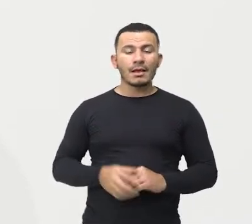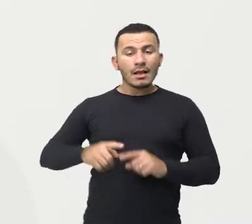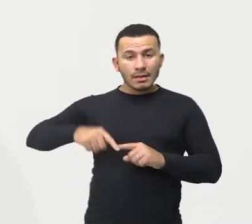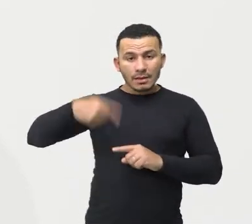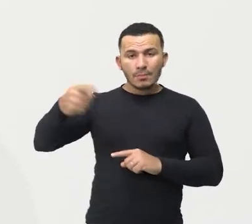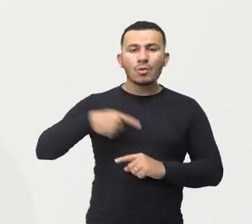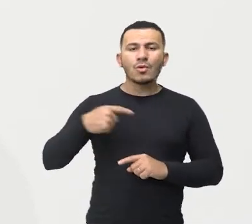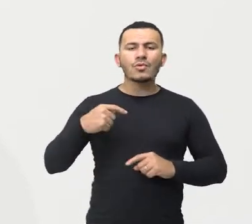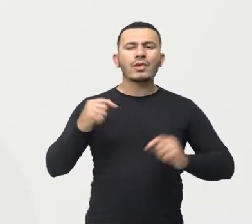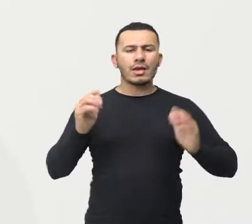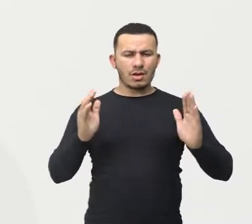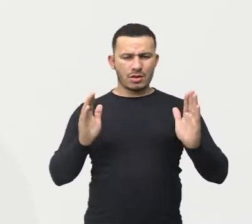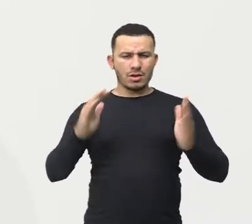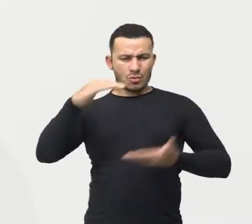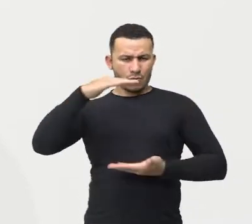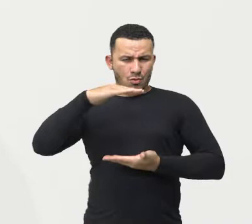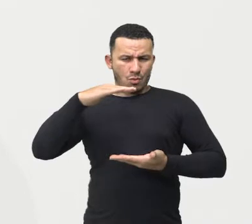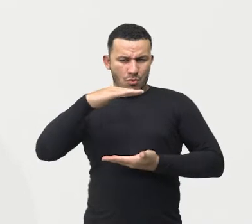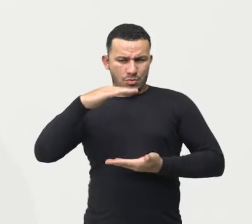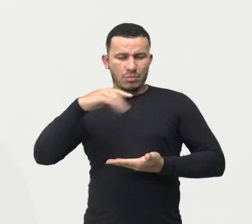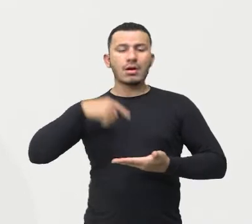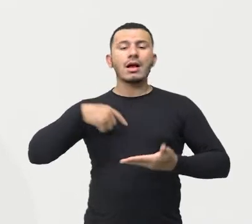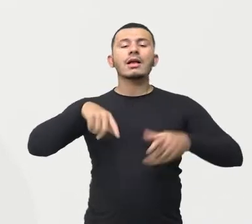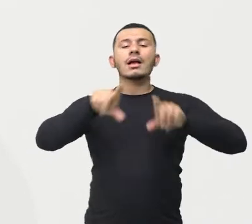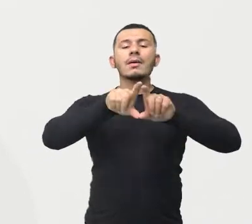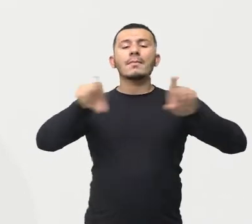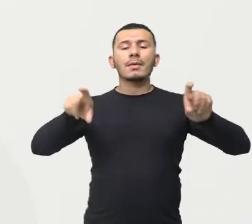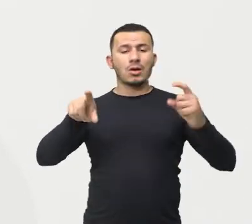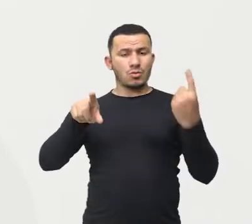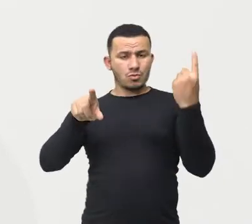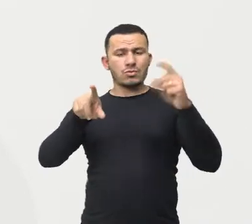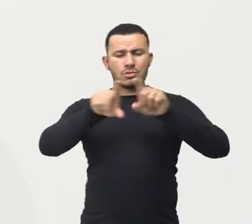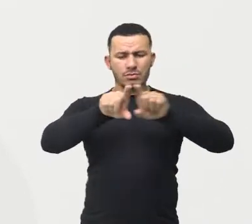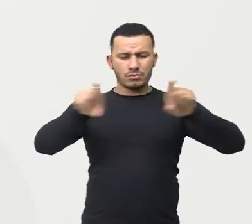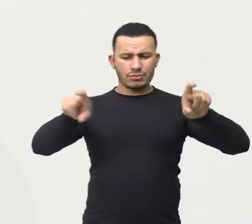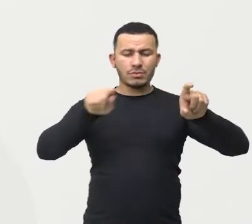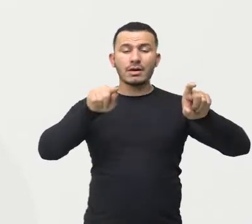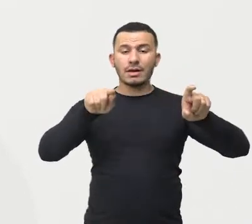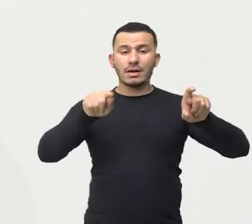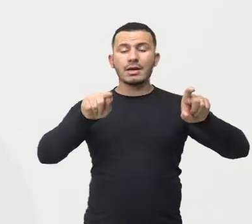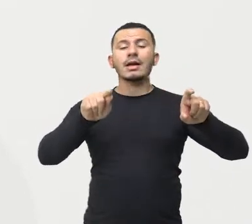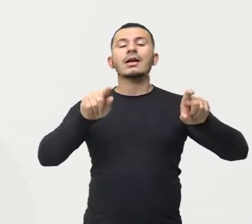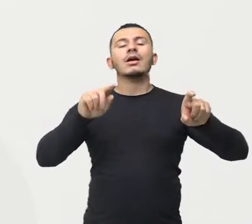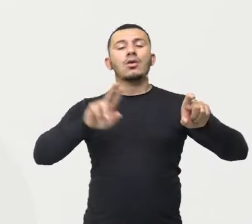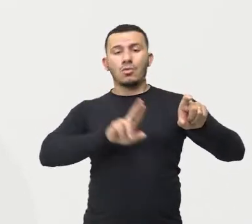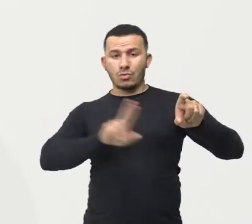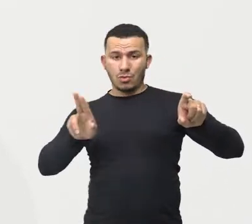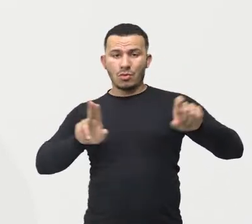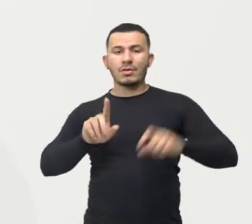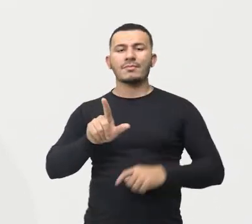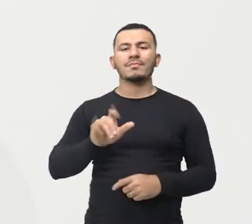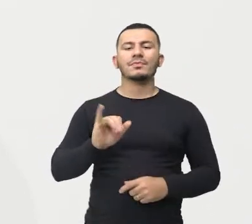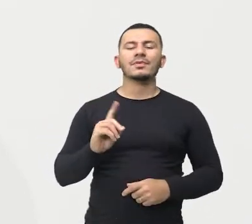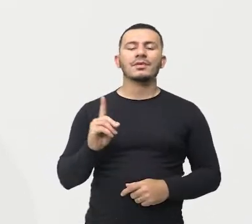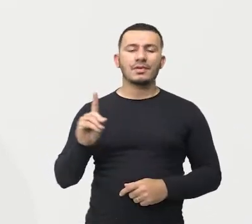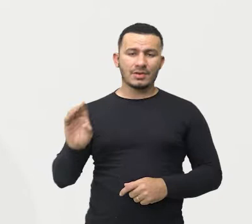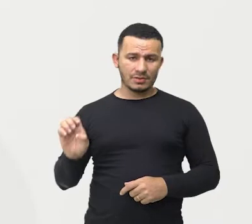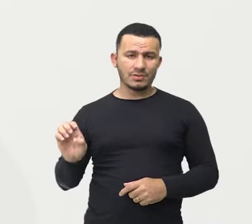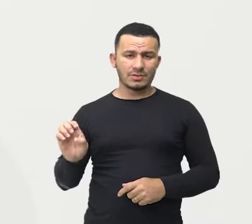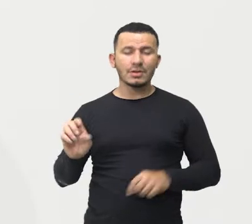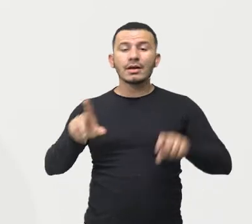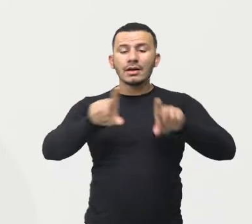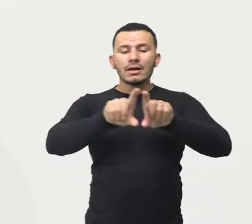para o corpo da notícia. O primeiro parágrafo de uma notícia nós chamamos de lead, certo? E